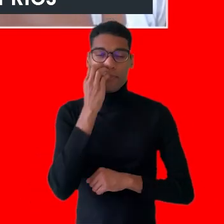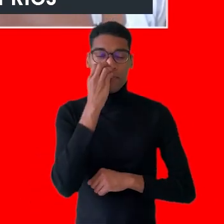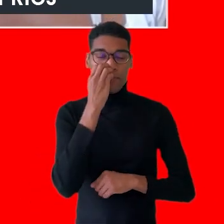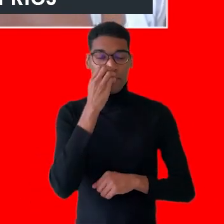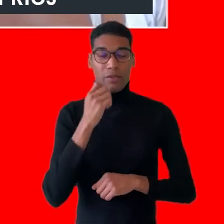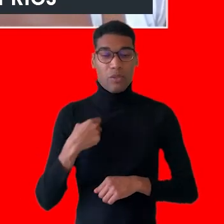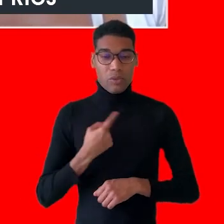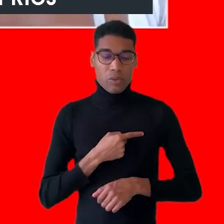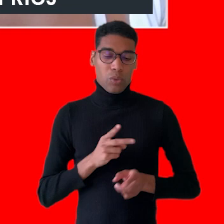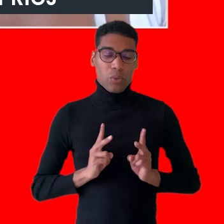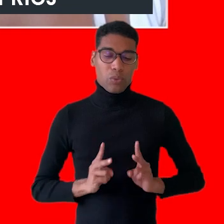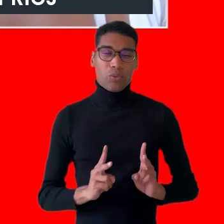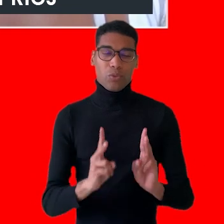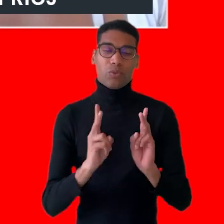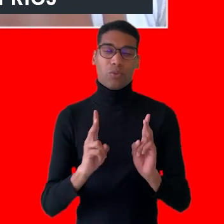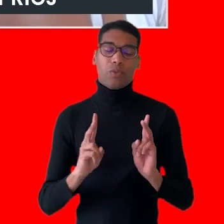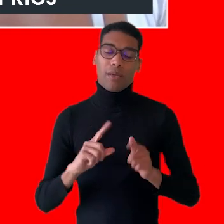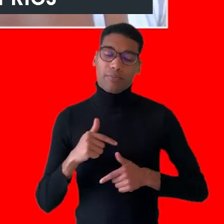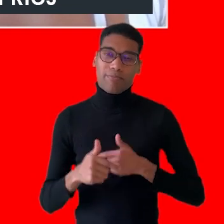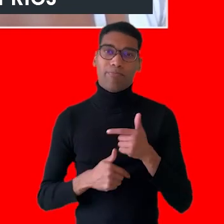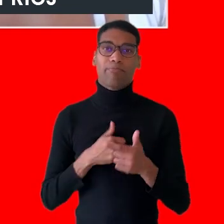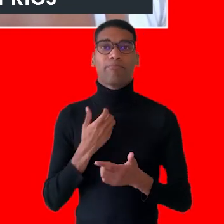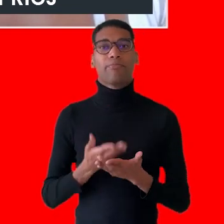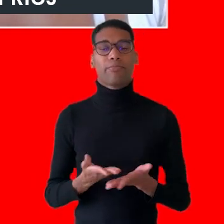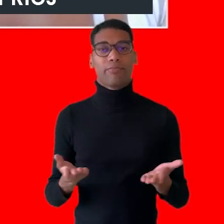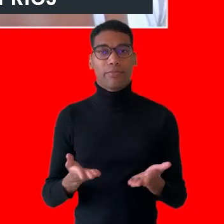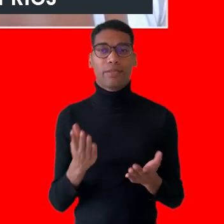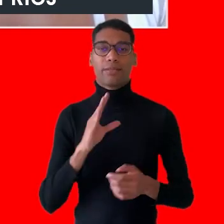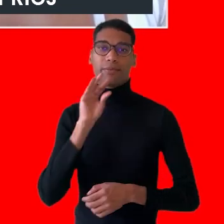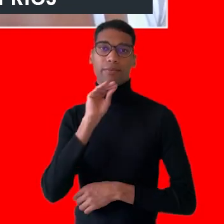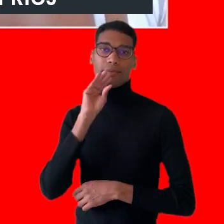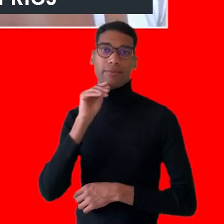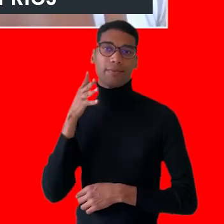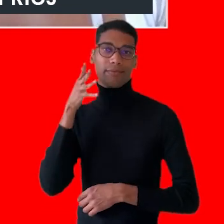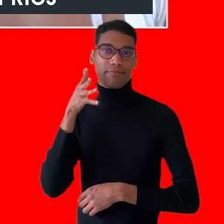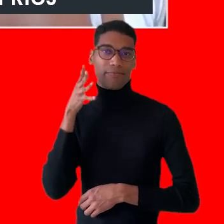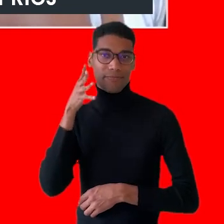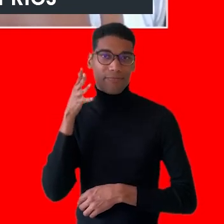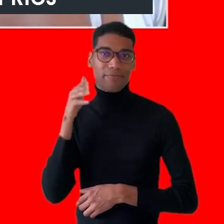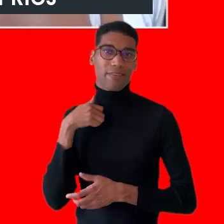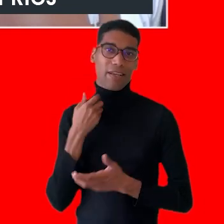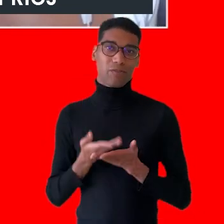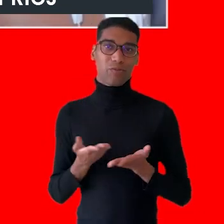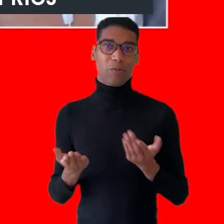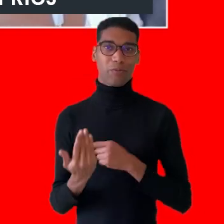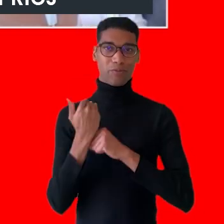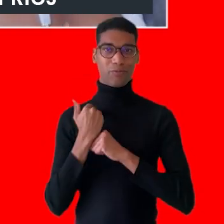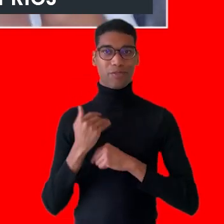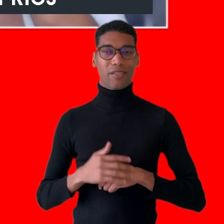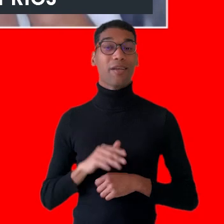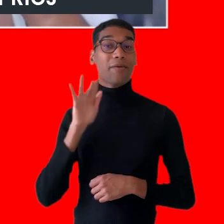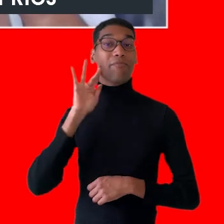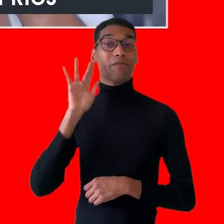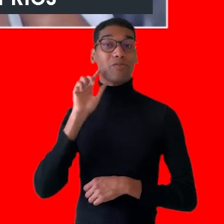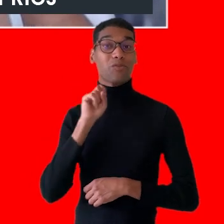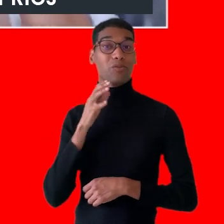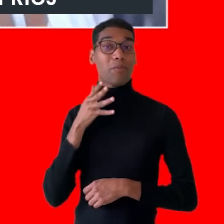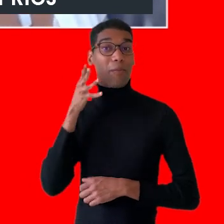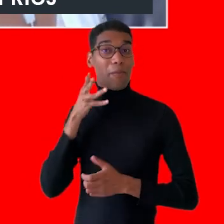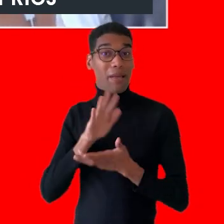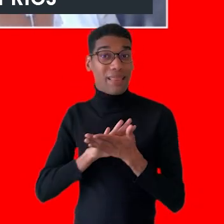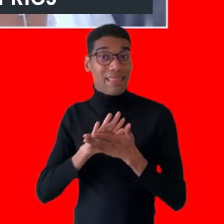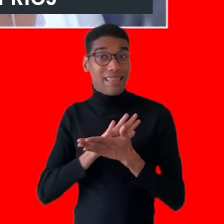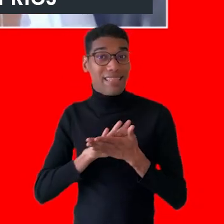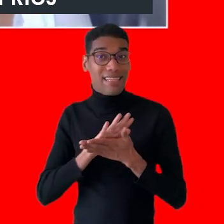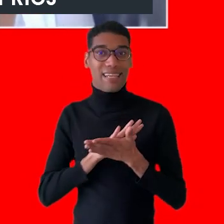dias atuais, né? A gente continua nessa luta. A oralidade nos sustentou até os dias atuais. Porque imagine se ela não tivesse